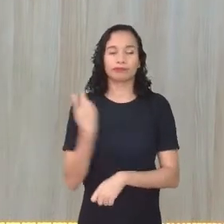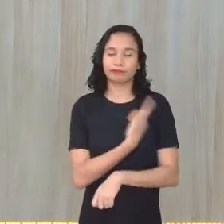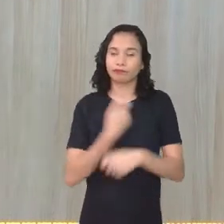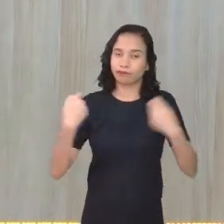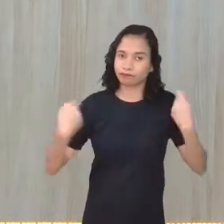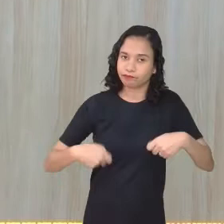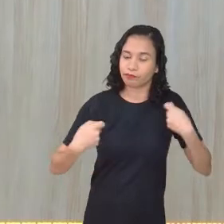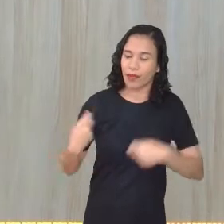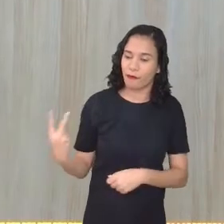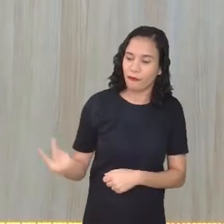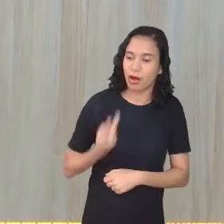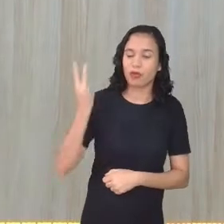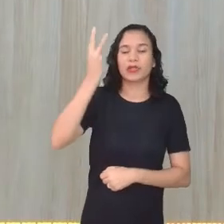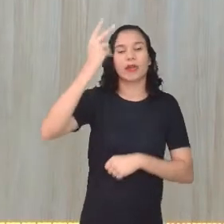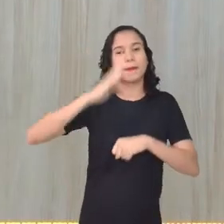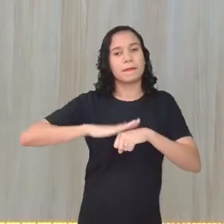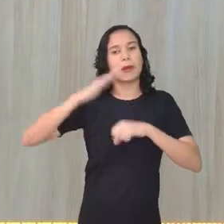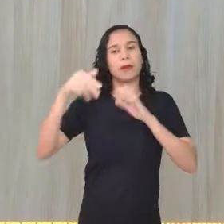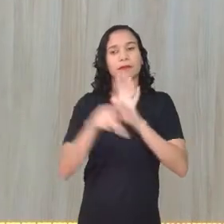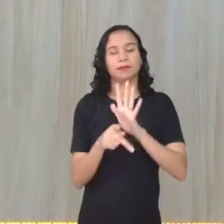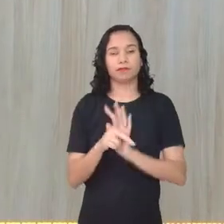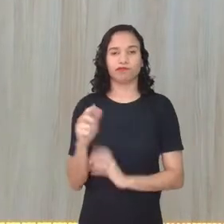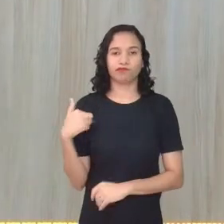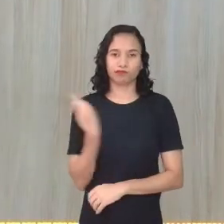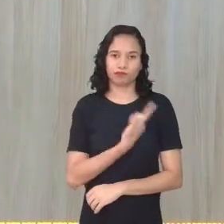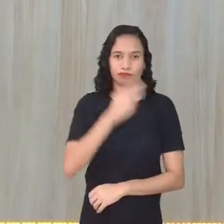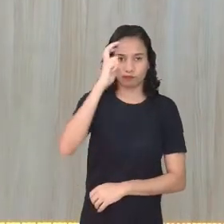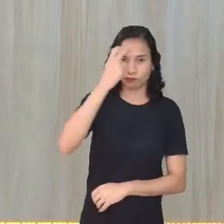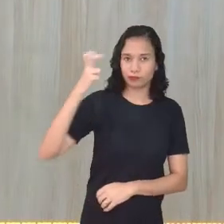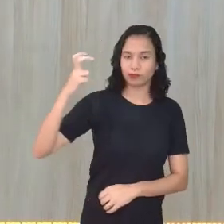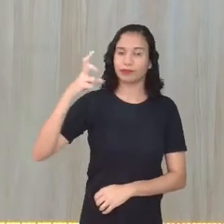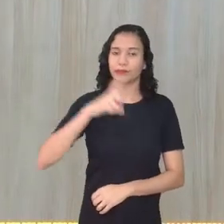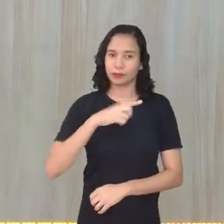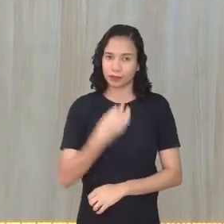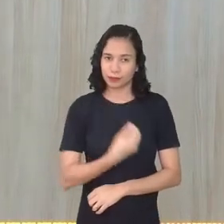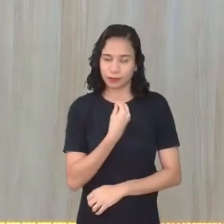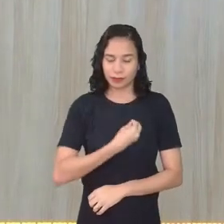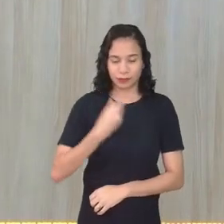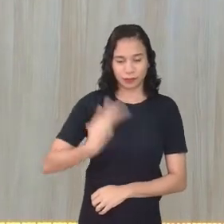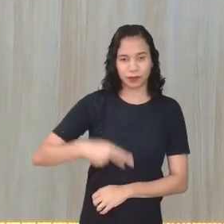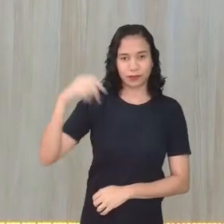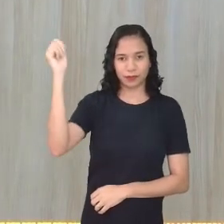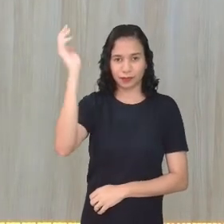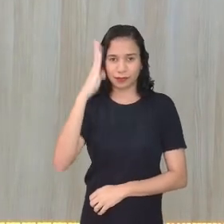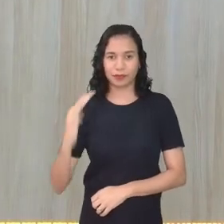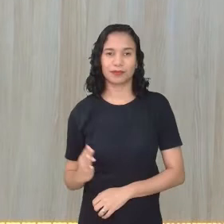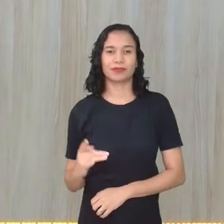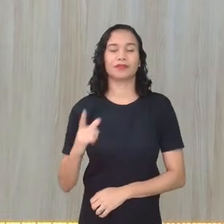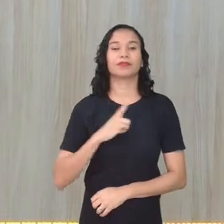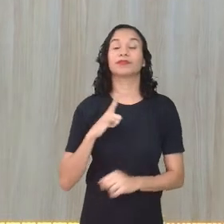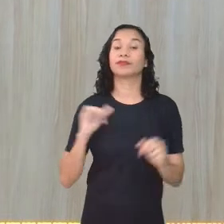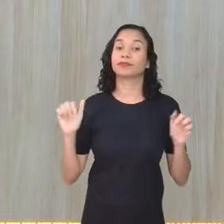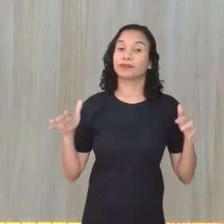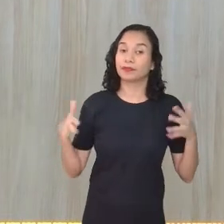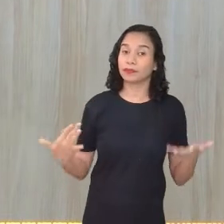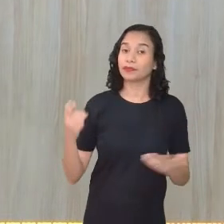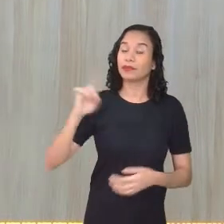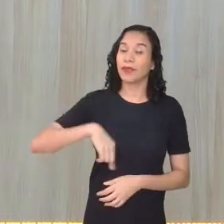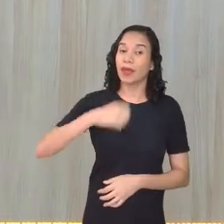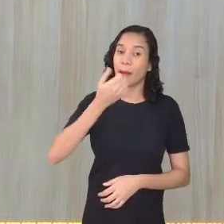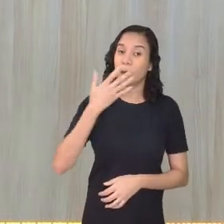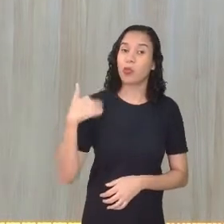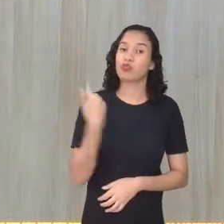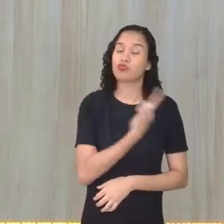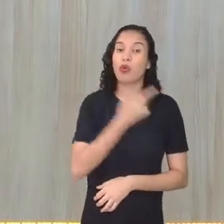valor, zelar mais pela cultura e pela riqueza que o Brasil produz. Então, é bom como a gente